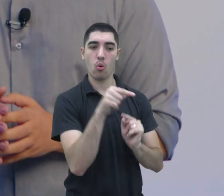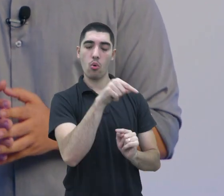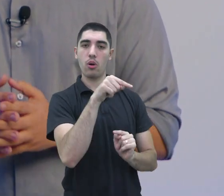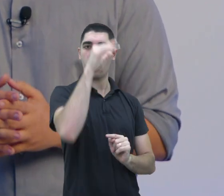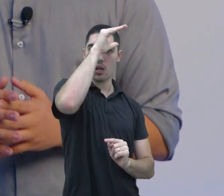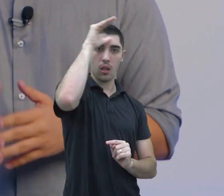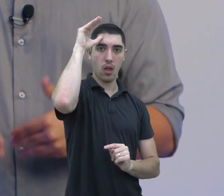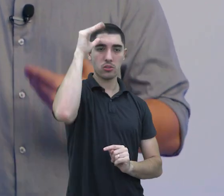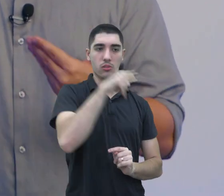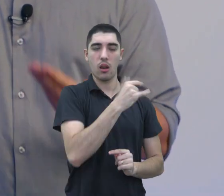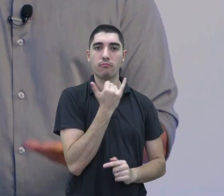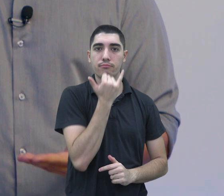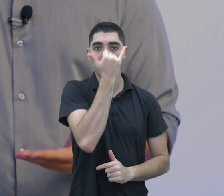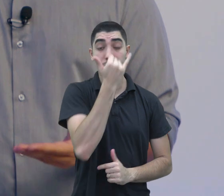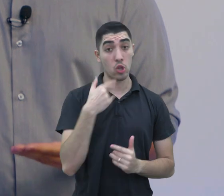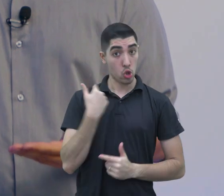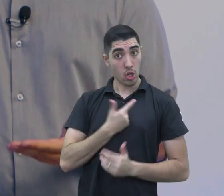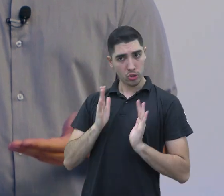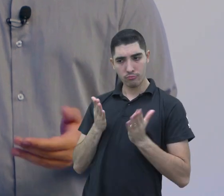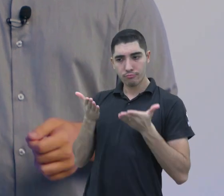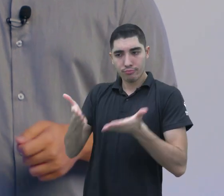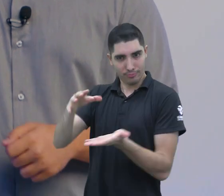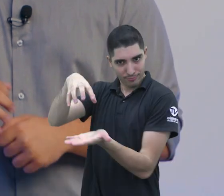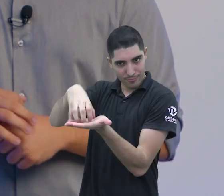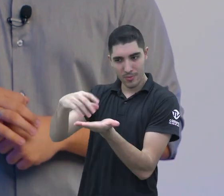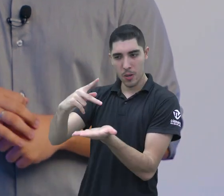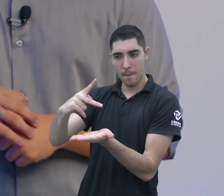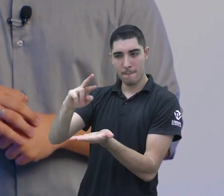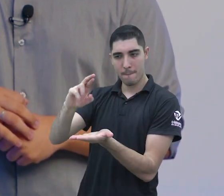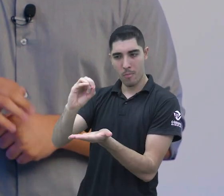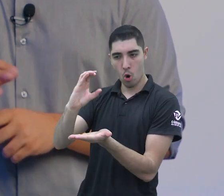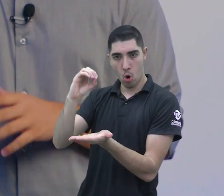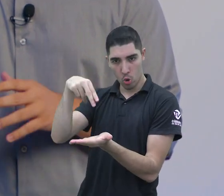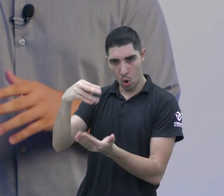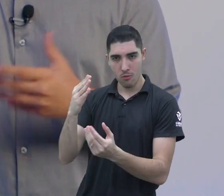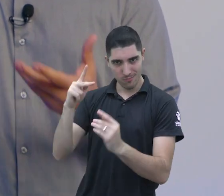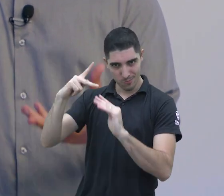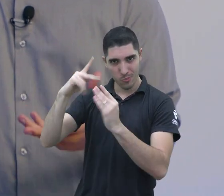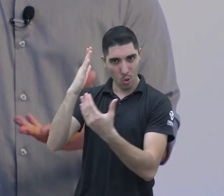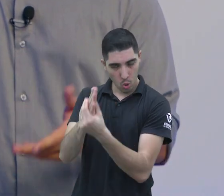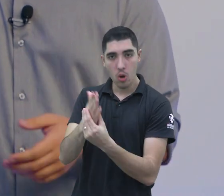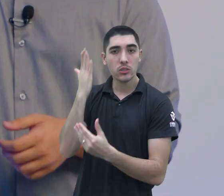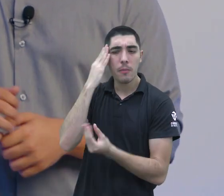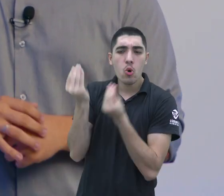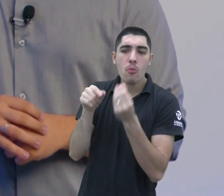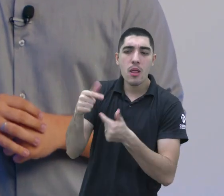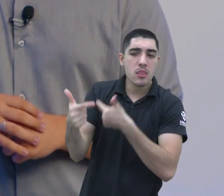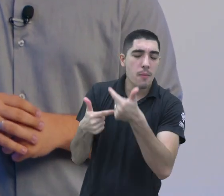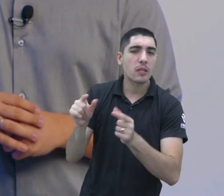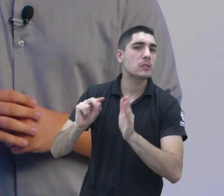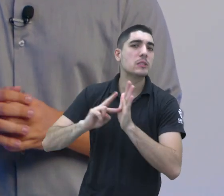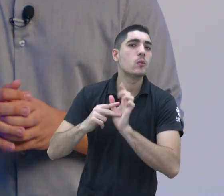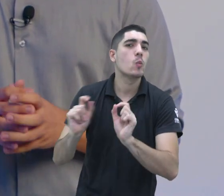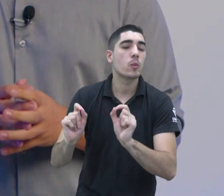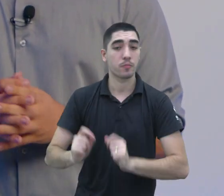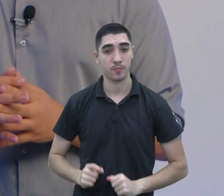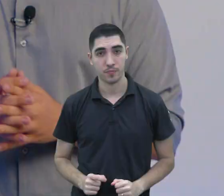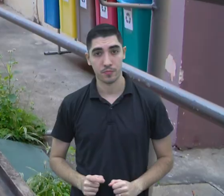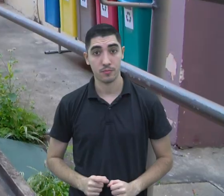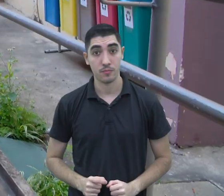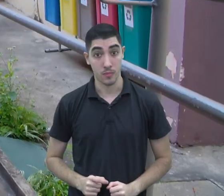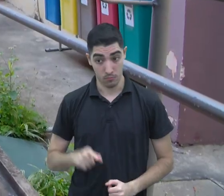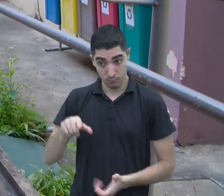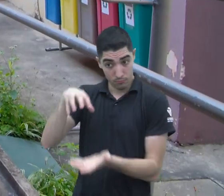do Consumidor. Nós fomos até a sede do PROCON aqui de São José para mostrar como é feito esse trabalho de proteção ao